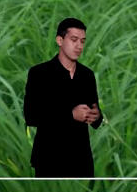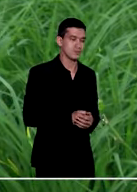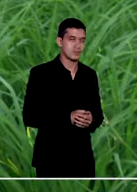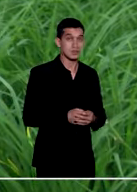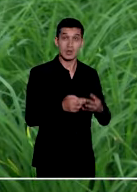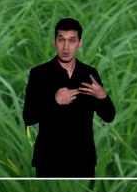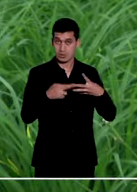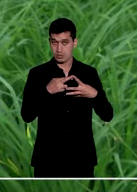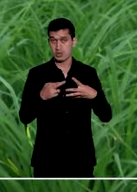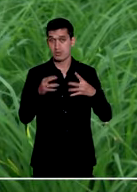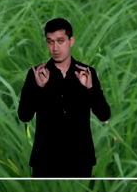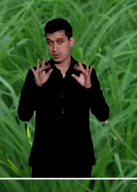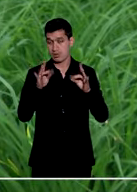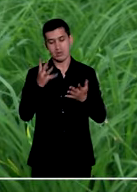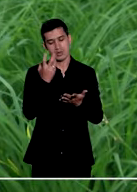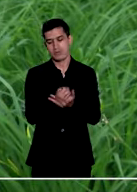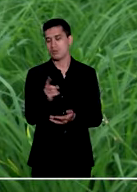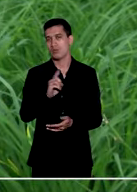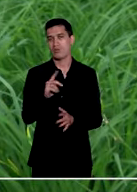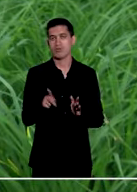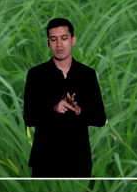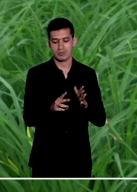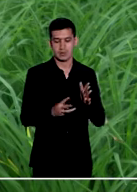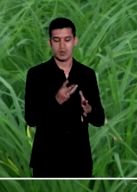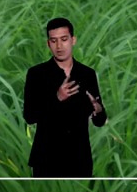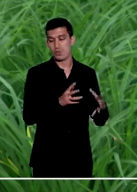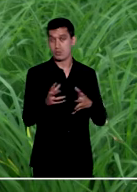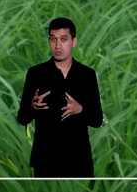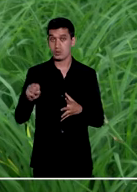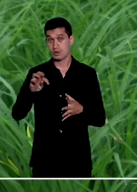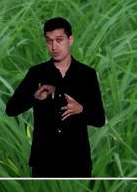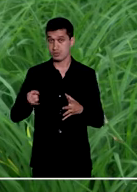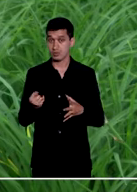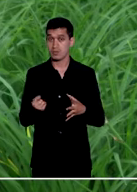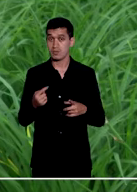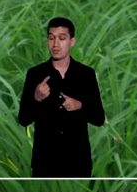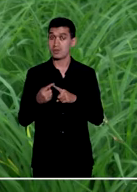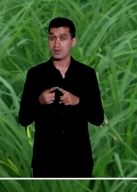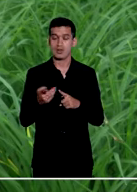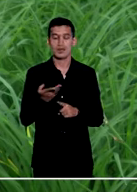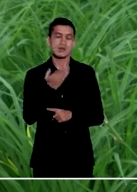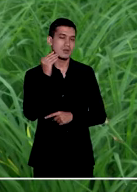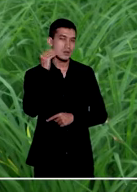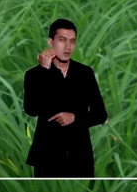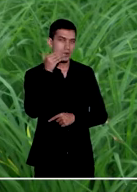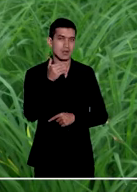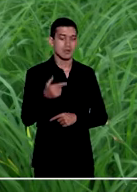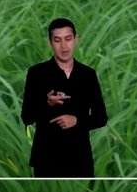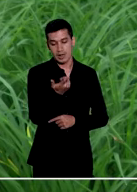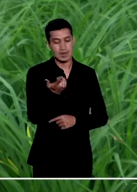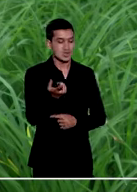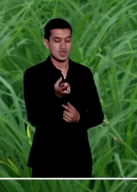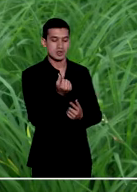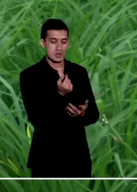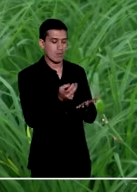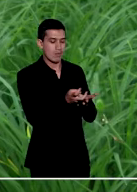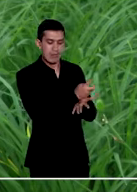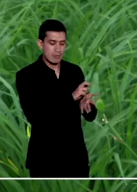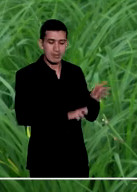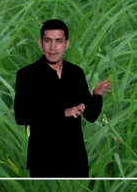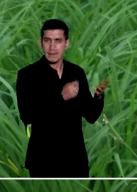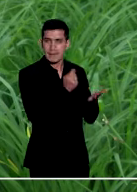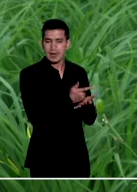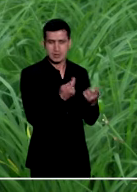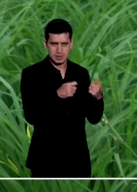provimento negado Pela terceira turma do STJ o entendimento é o de que a isenção prevista na convenção de Nova York